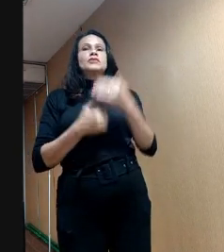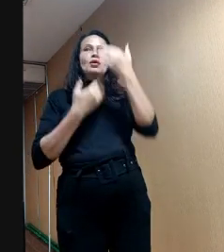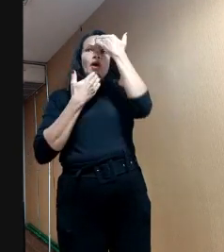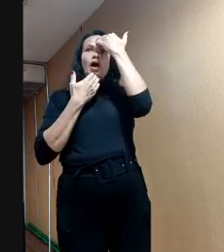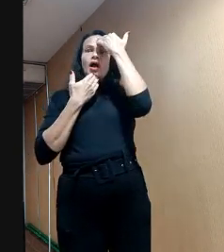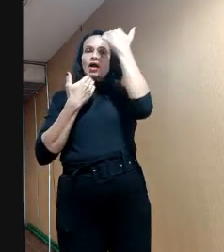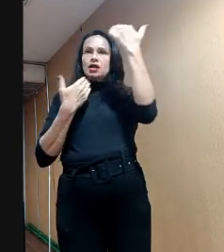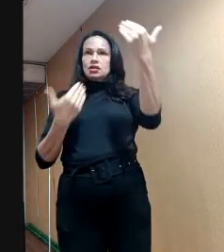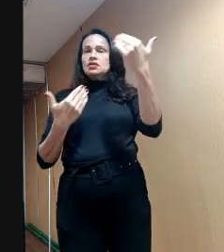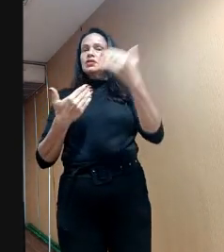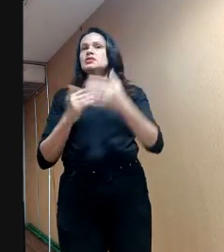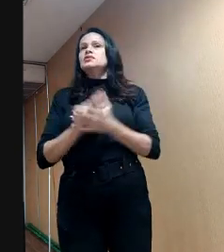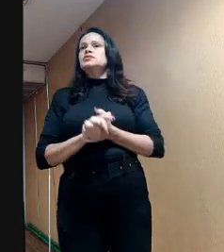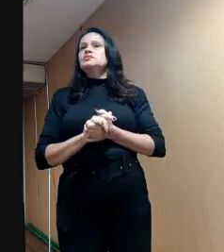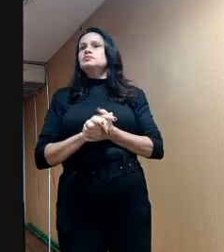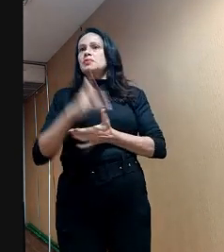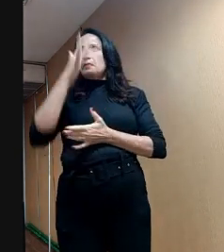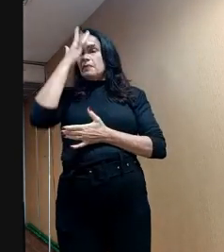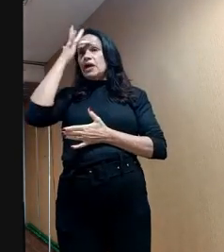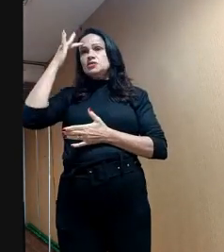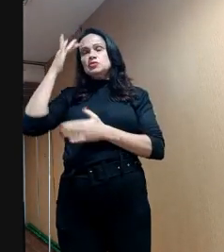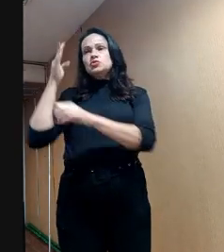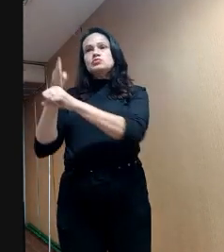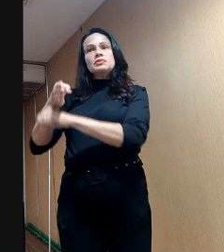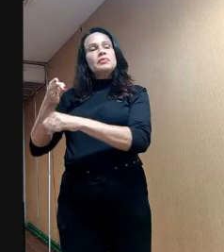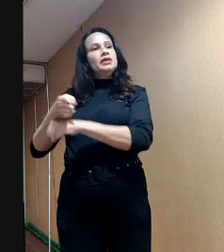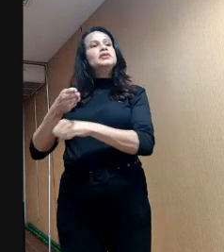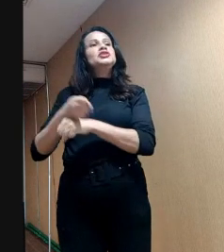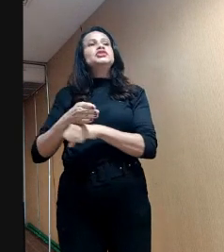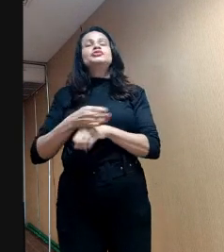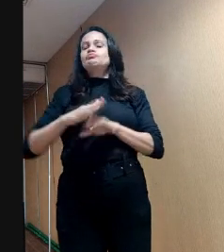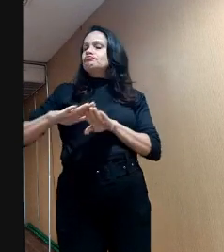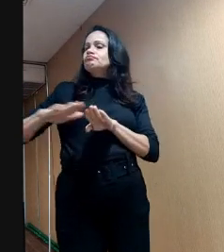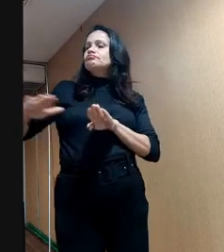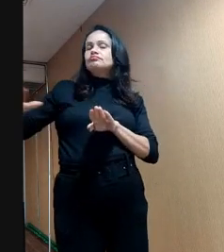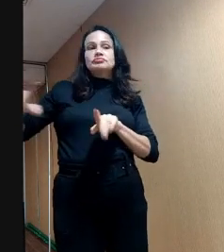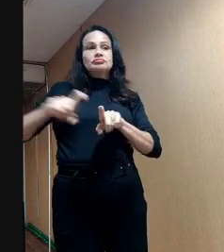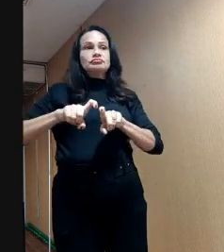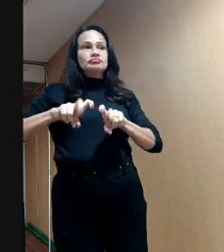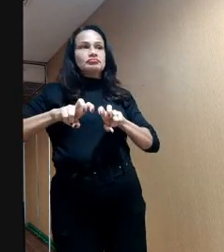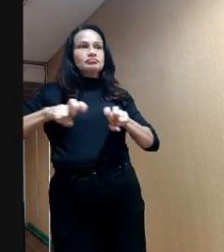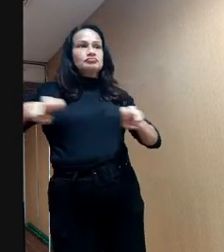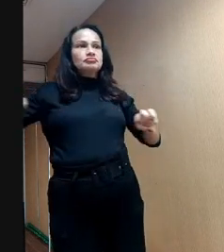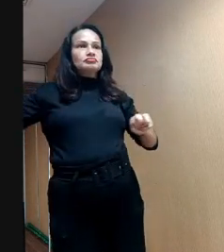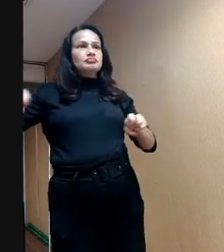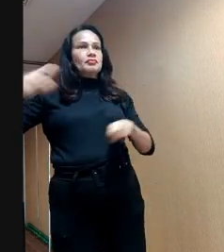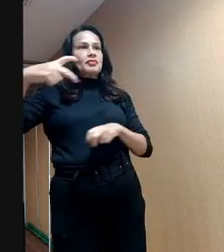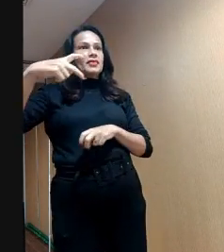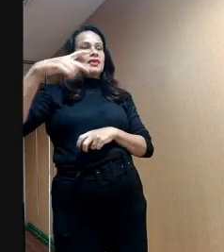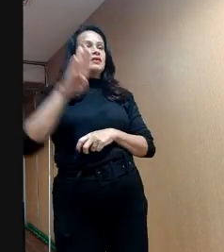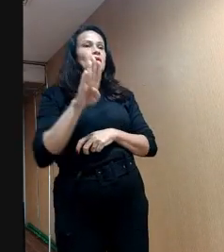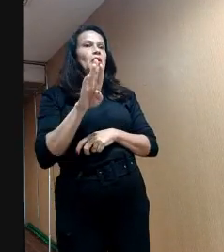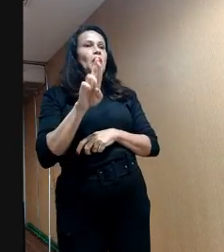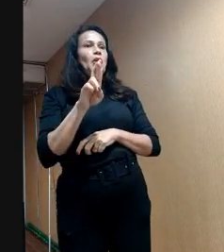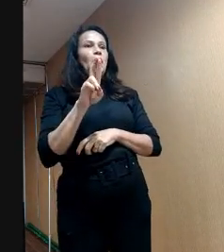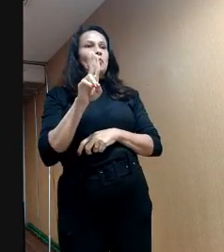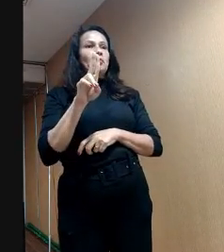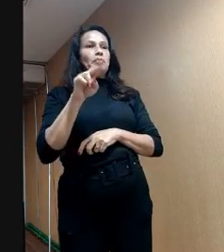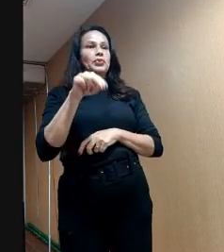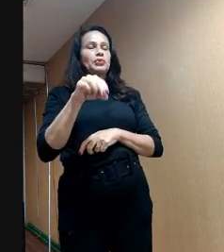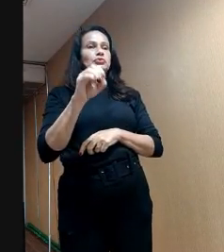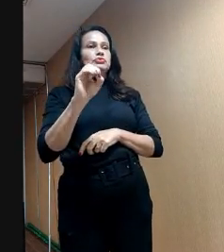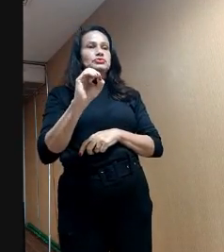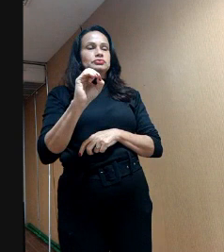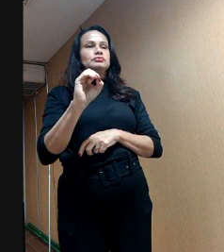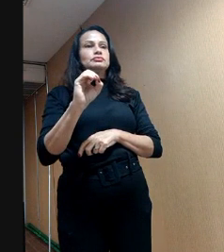as pessoas que compuseram a mesa, tá? Bárbara, professor Valdemir, Bruno Oliveira, professor Carlos Pino, tá? E